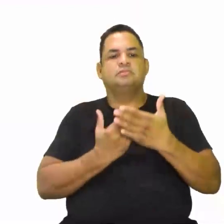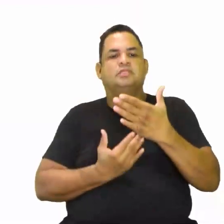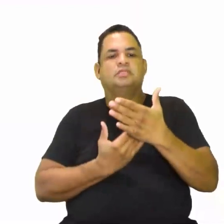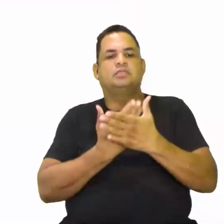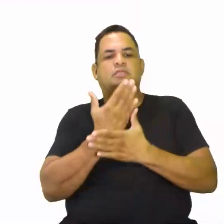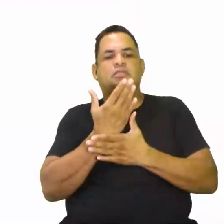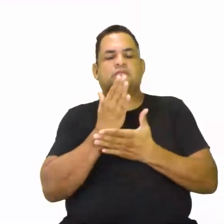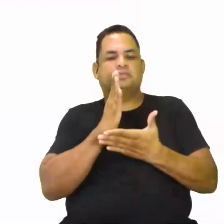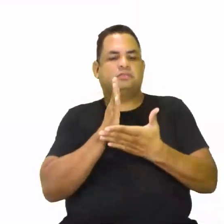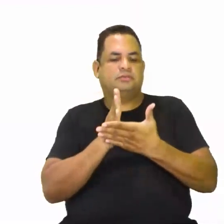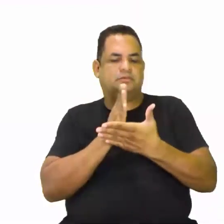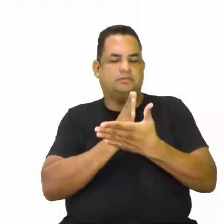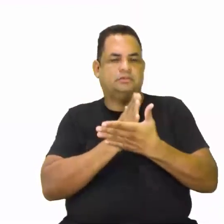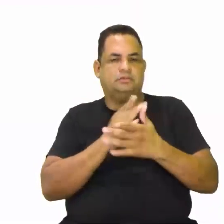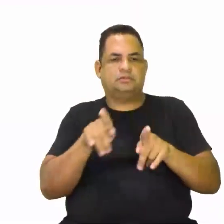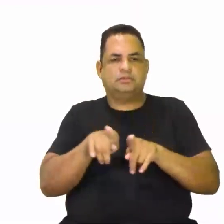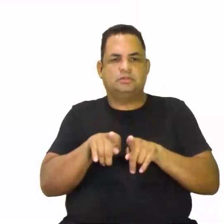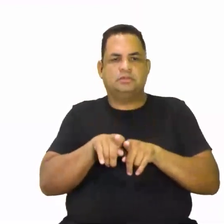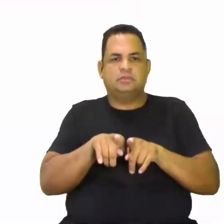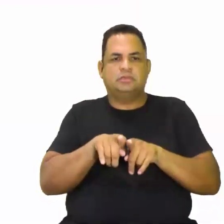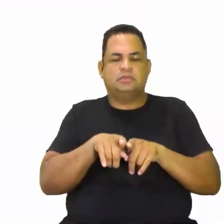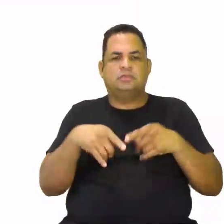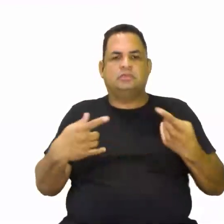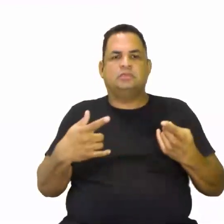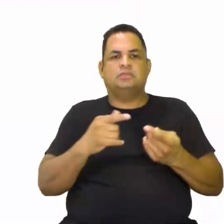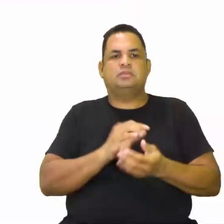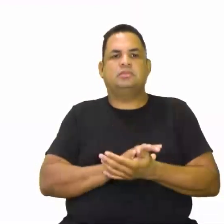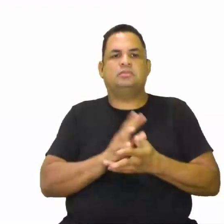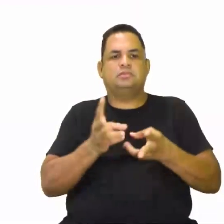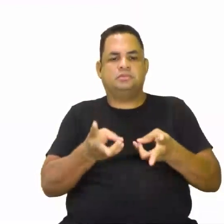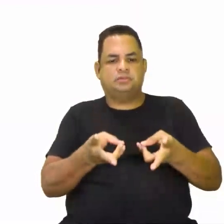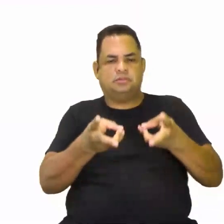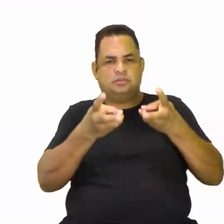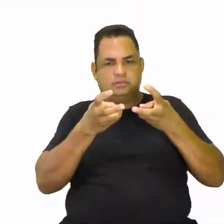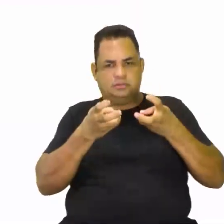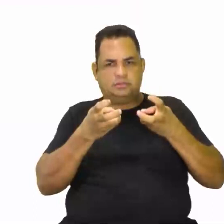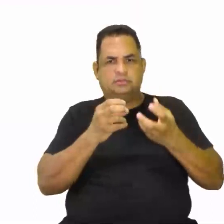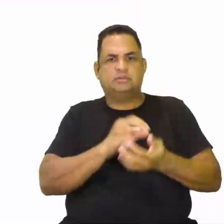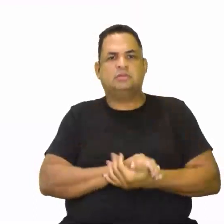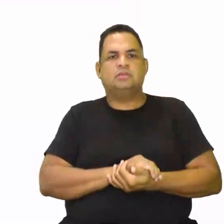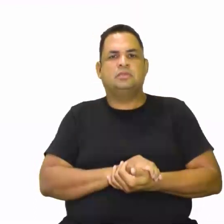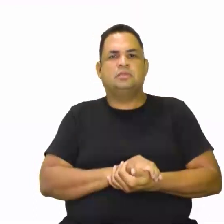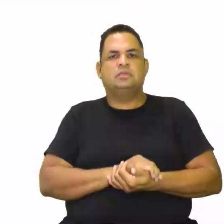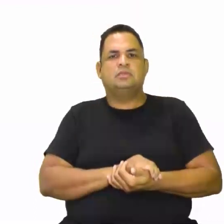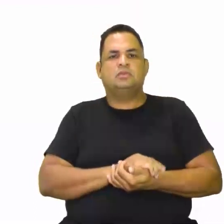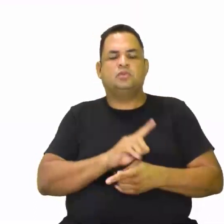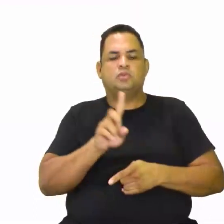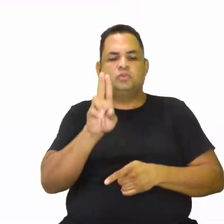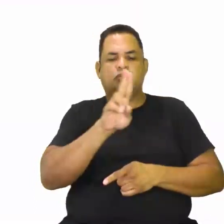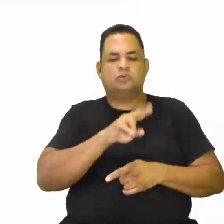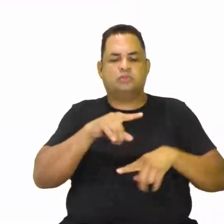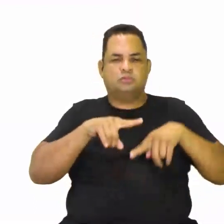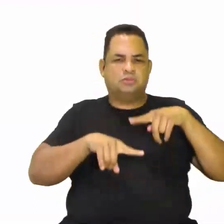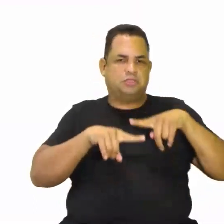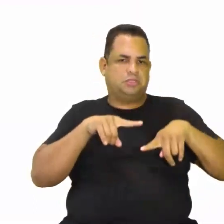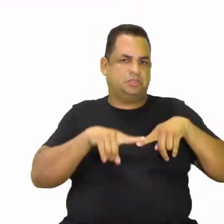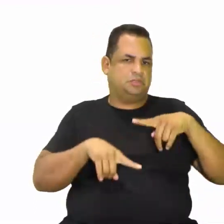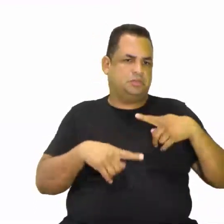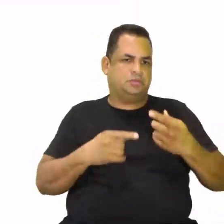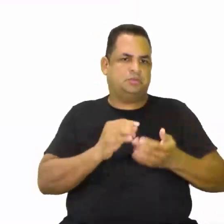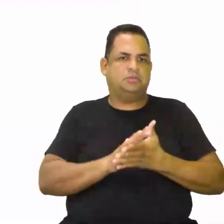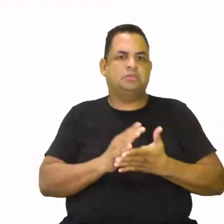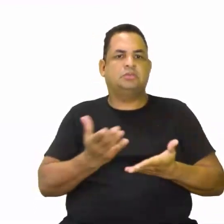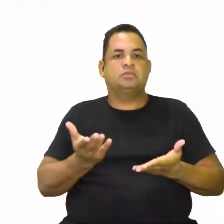fracionada, nós temos também a extração por solvente,